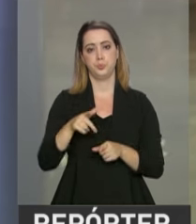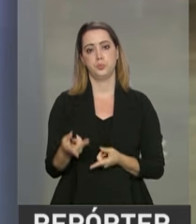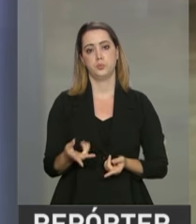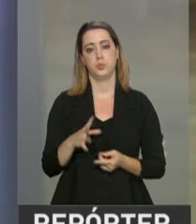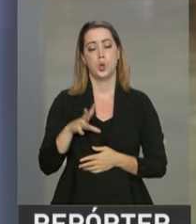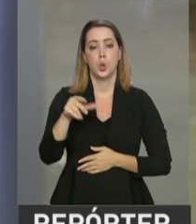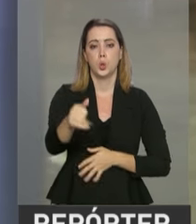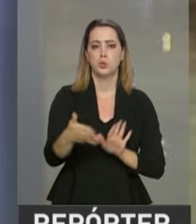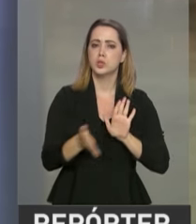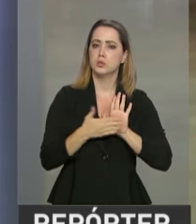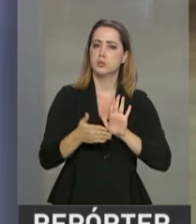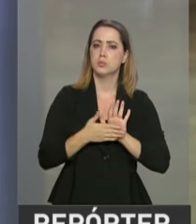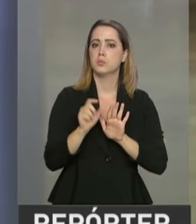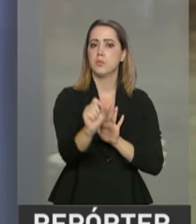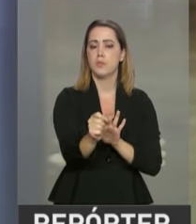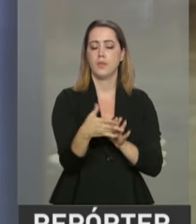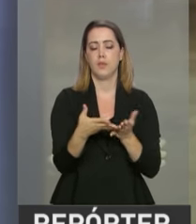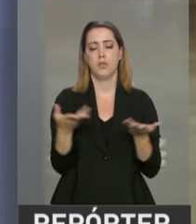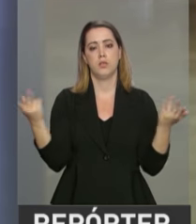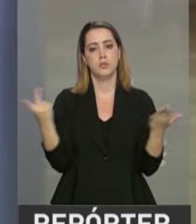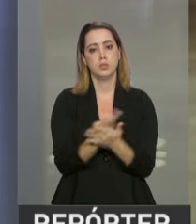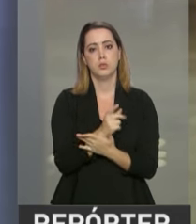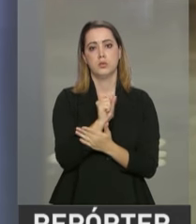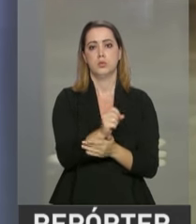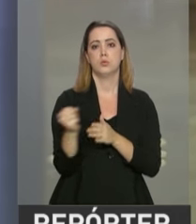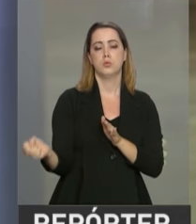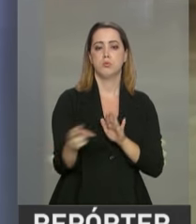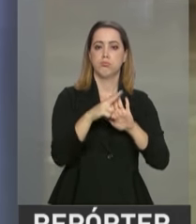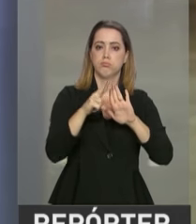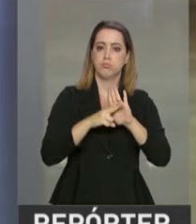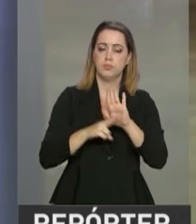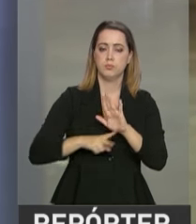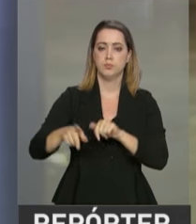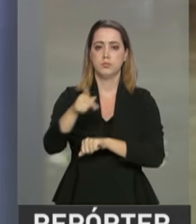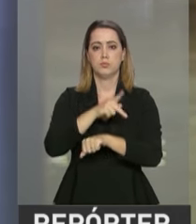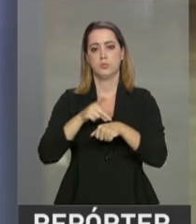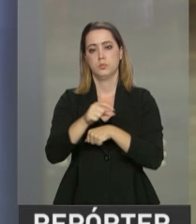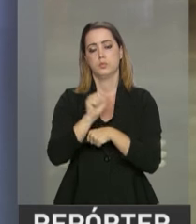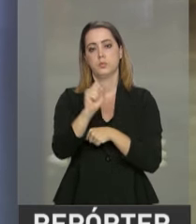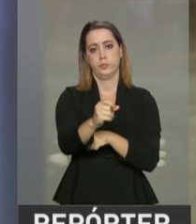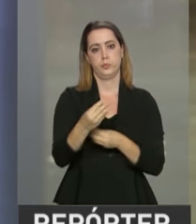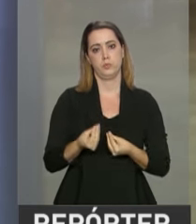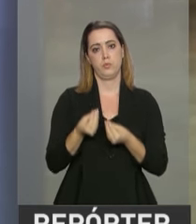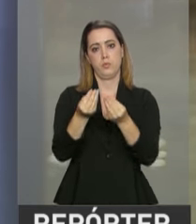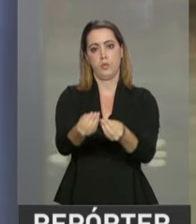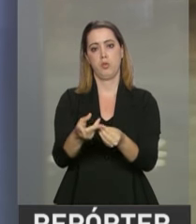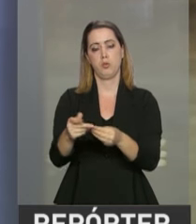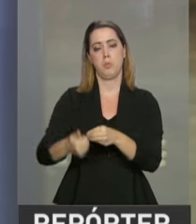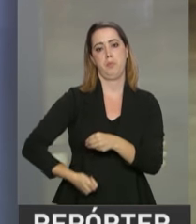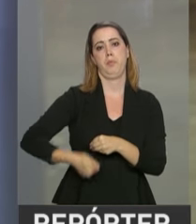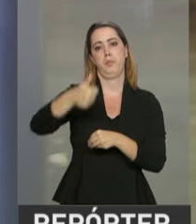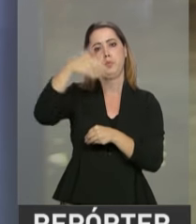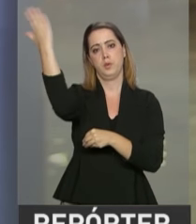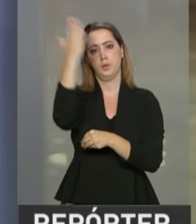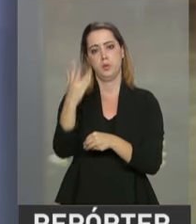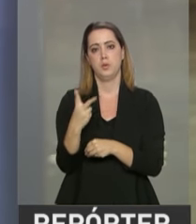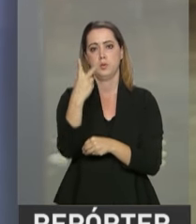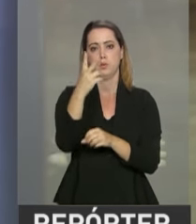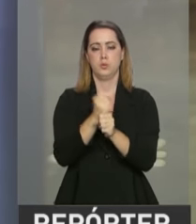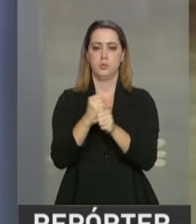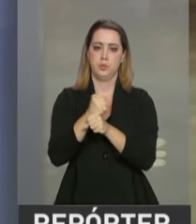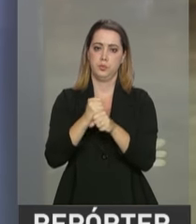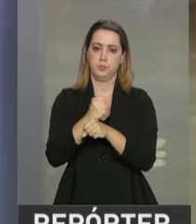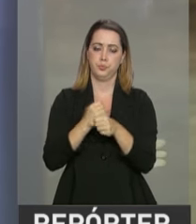as propostas que estão sendo feitas de reformas para o país têm o objetivo de entregar um Brasil melhor daqui a